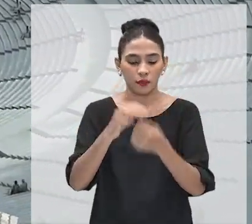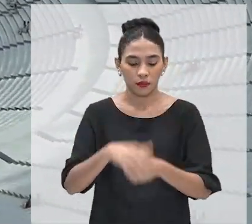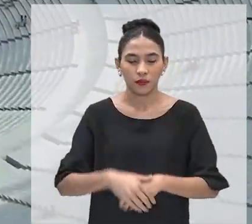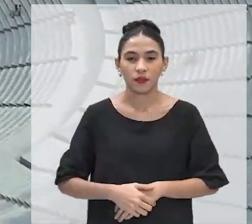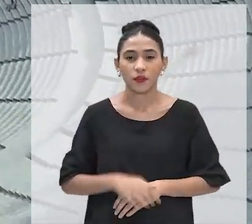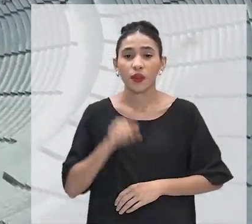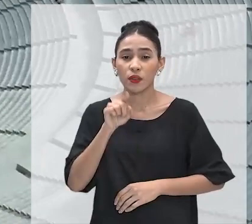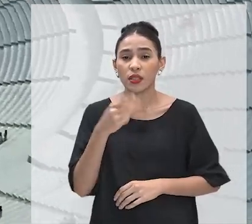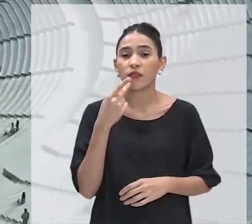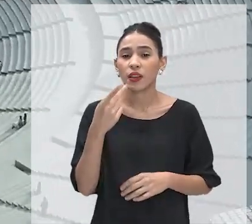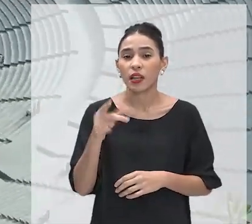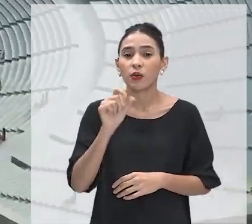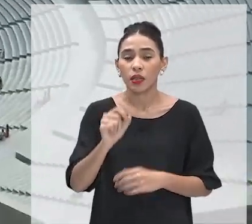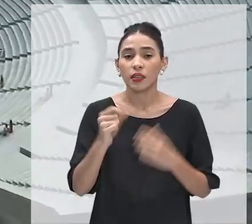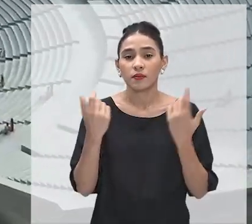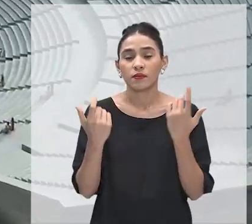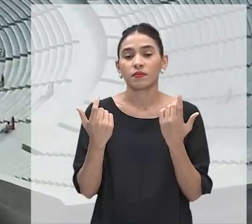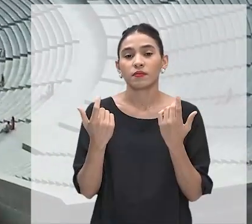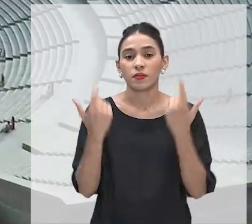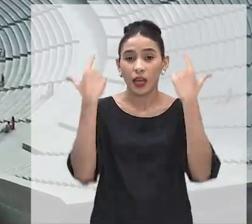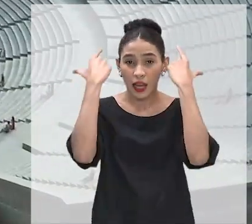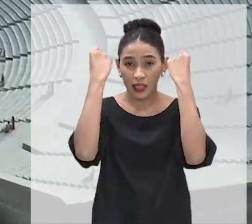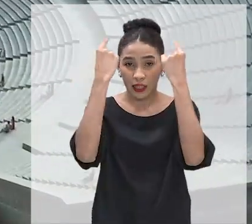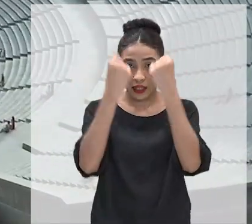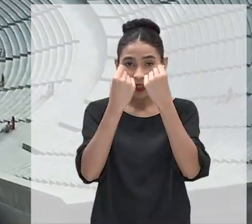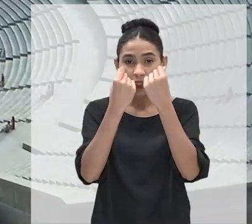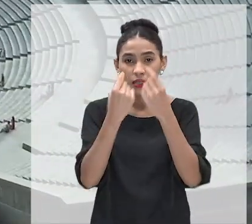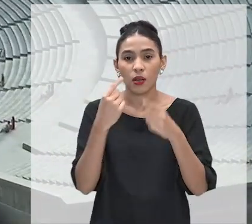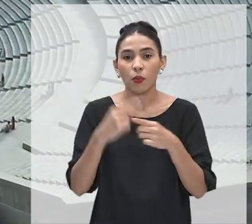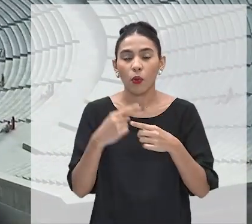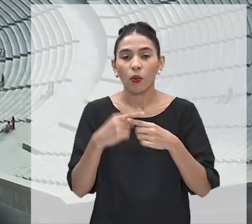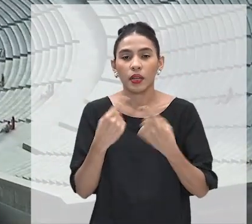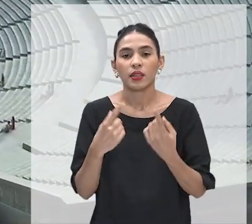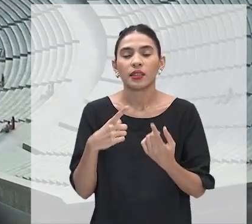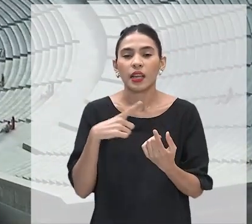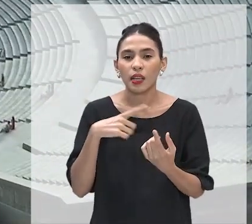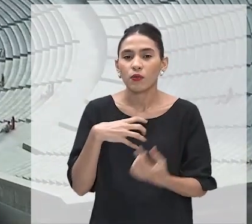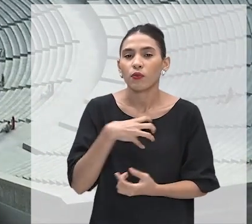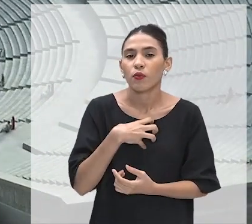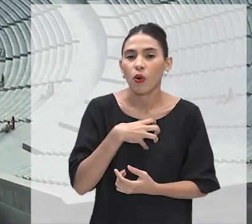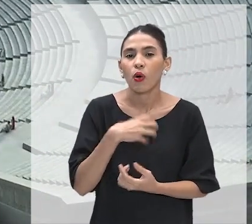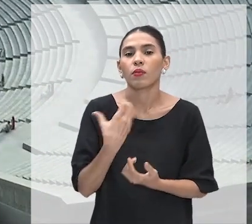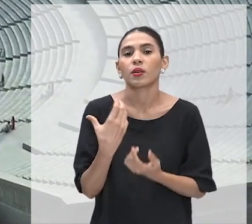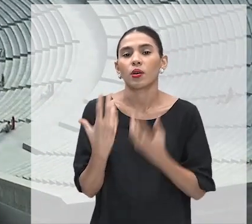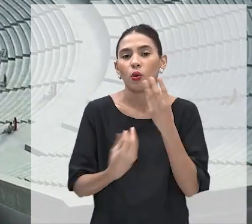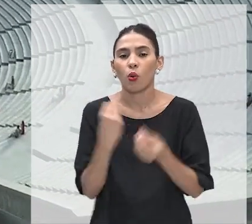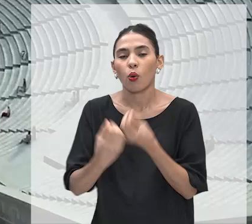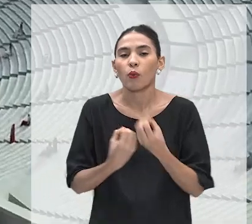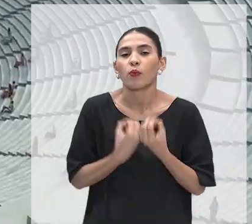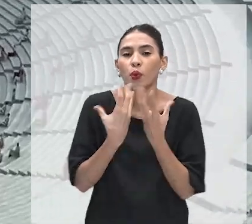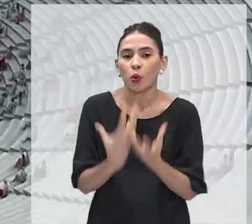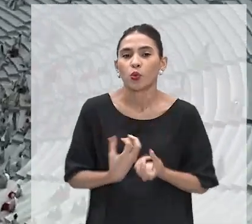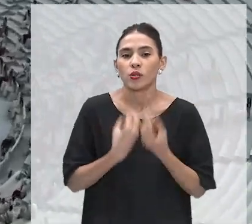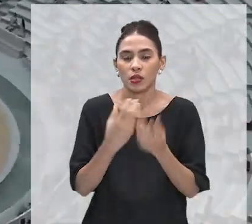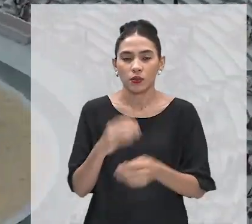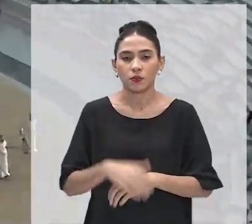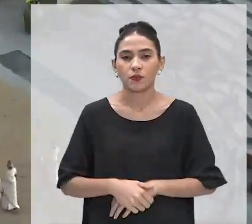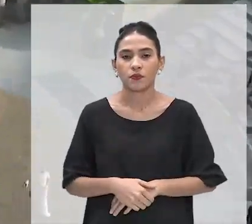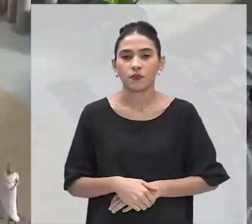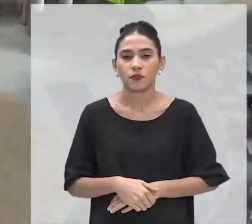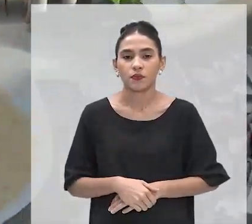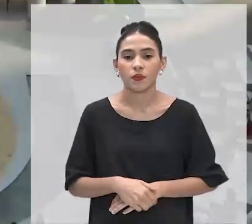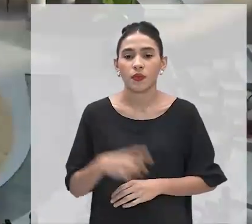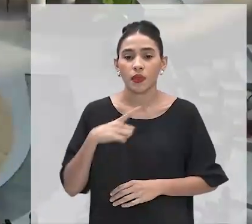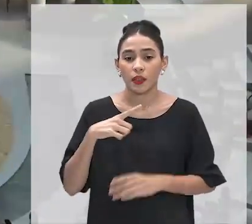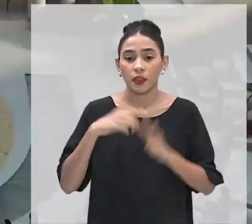vão falar na Grécia, porque aqui sim eles deram um sentido às encenações. Aqui nós temos a visão do